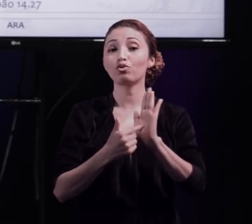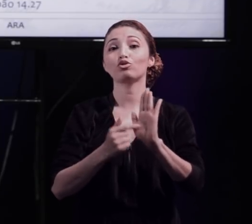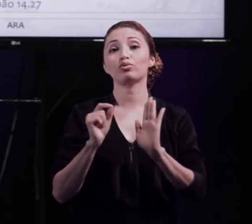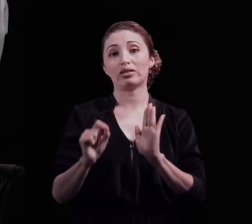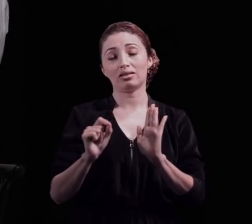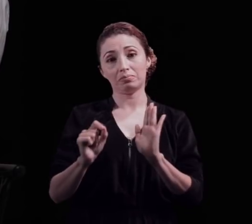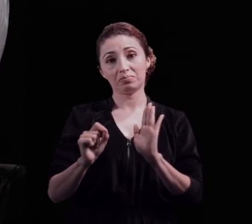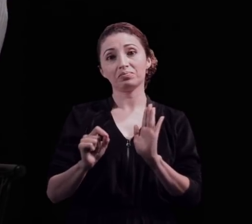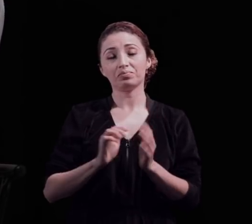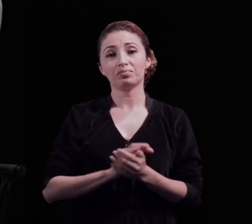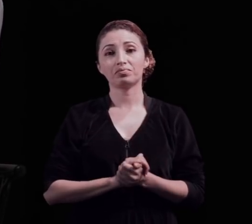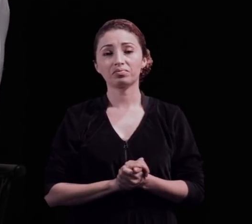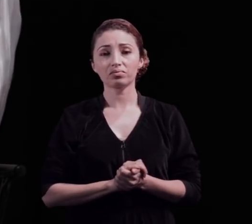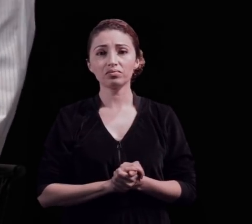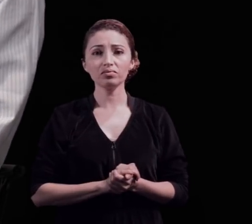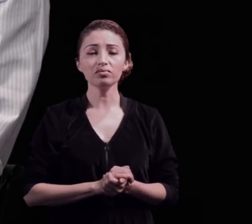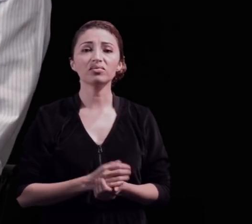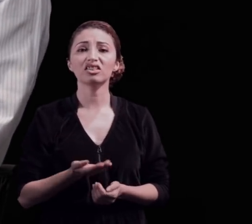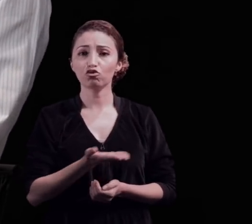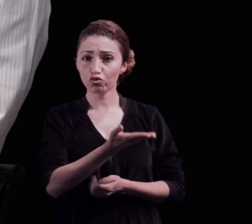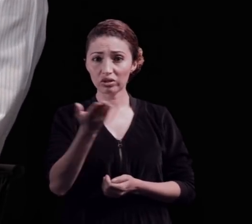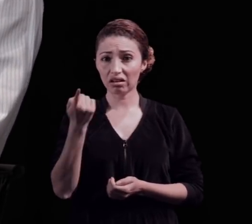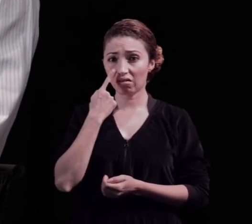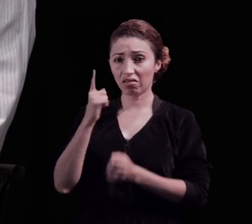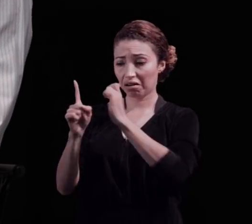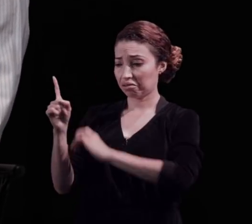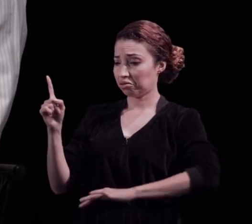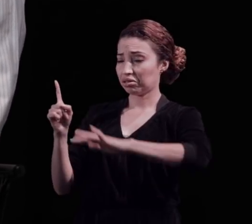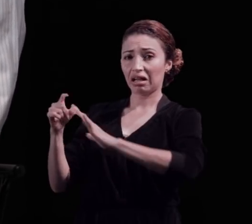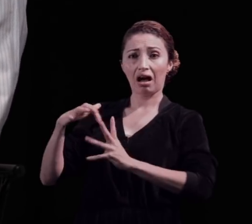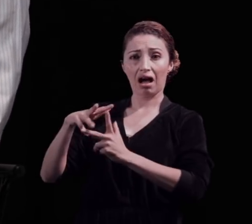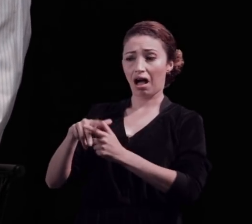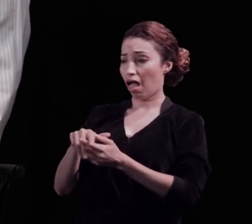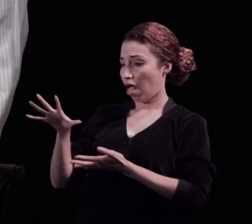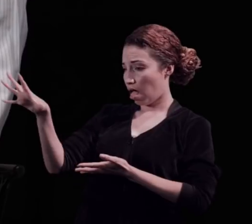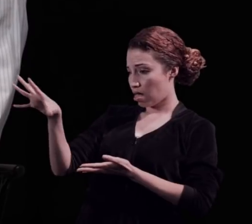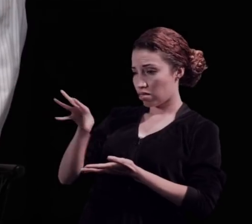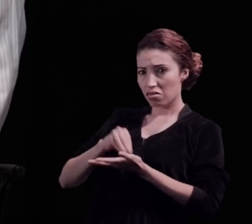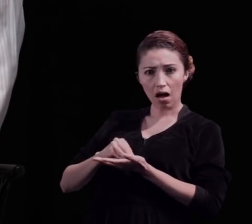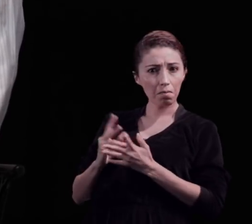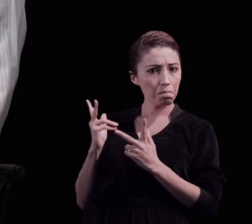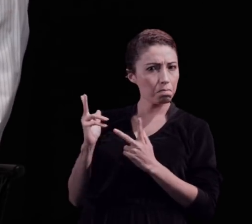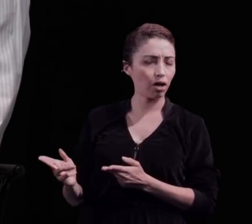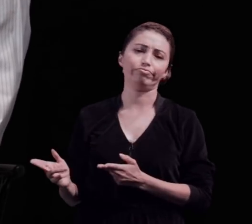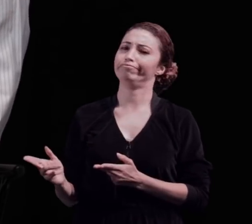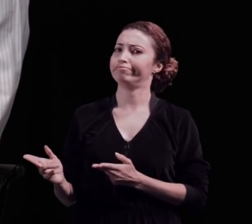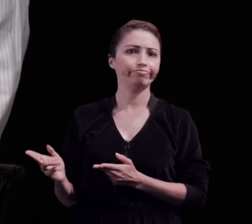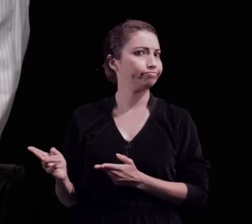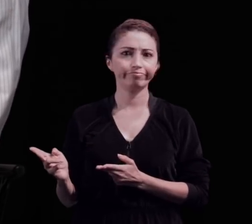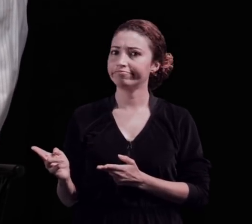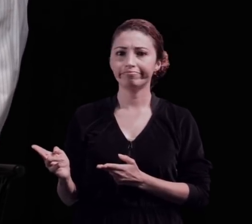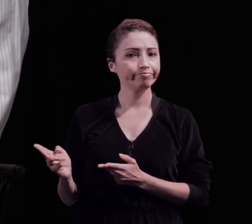2? Ele diz ali: não vos conformeis com este século, com este